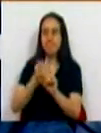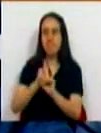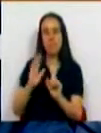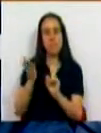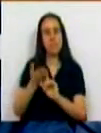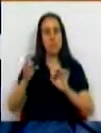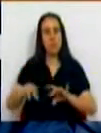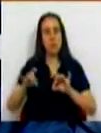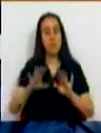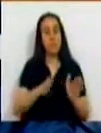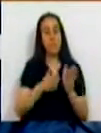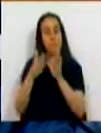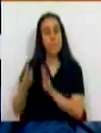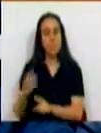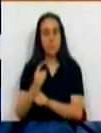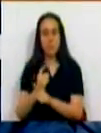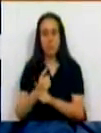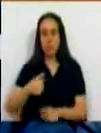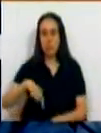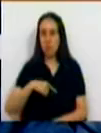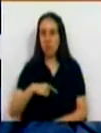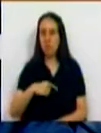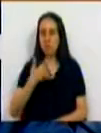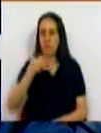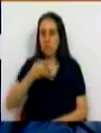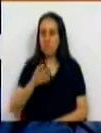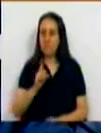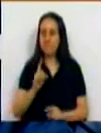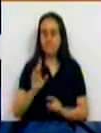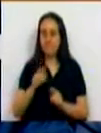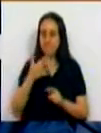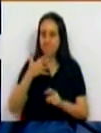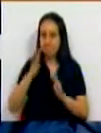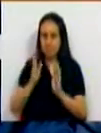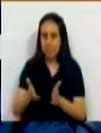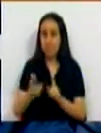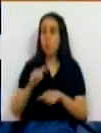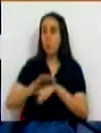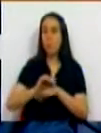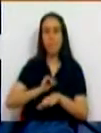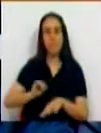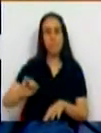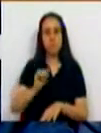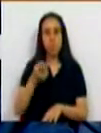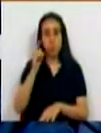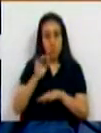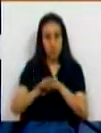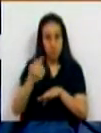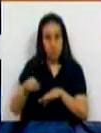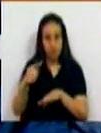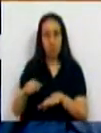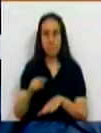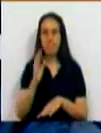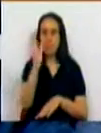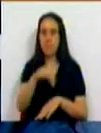sanções. Mas também não sejamos ingênuos a assumir as culpas que não são nossas e se houver culpados, esses também terem